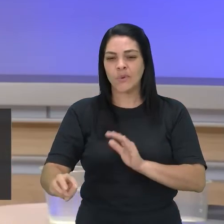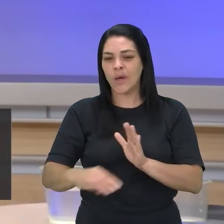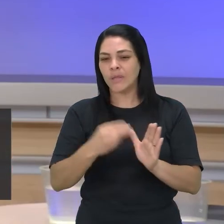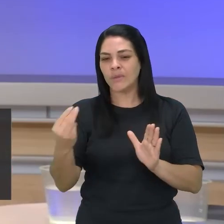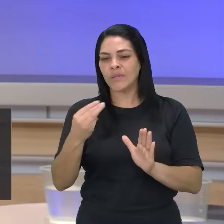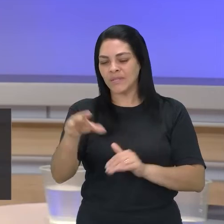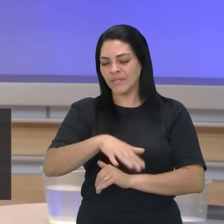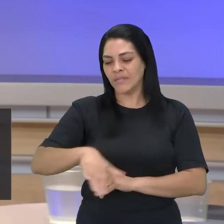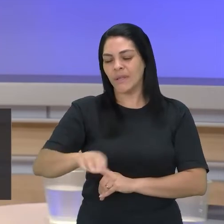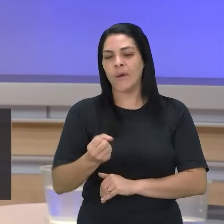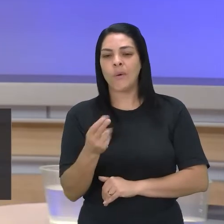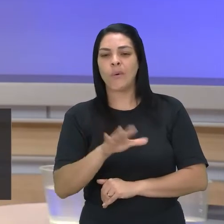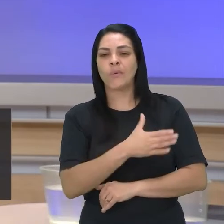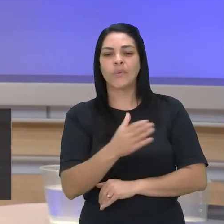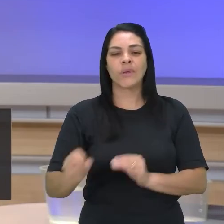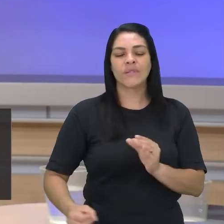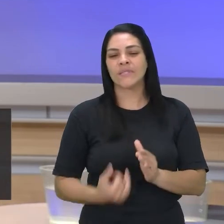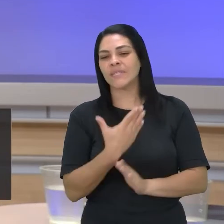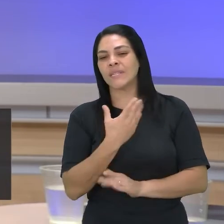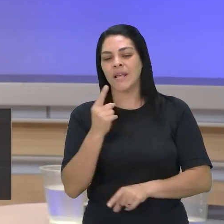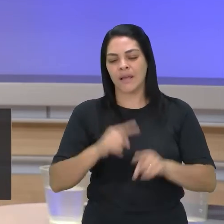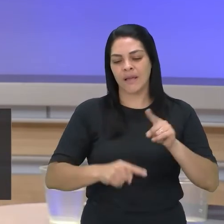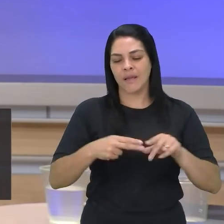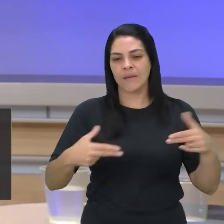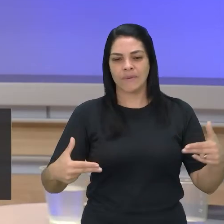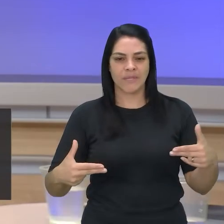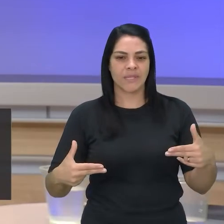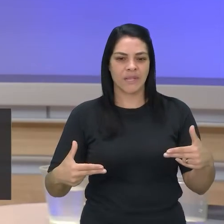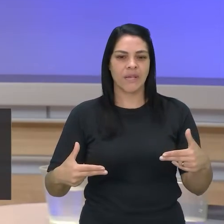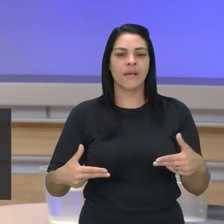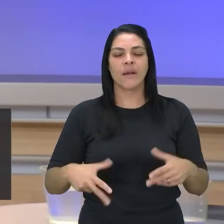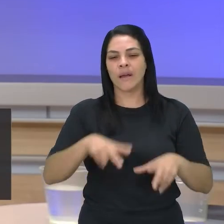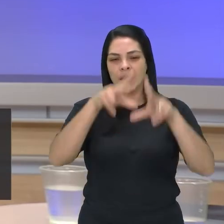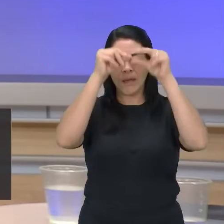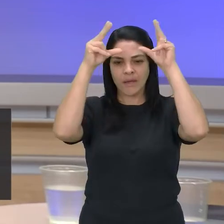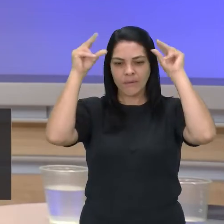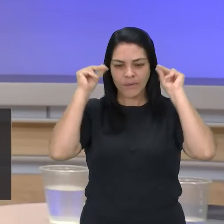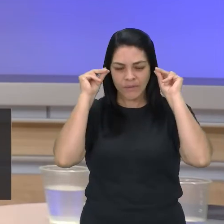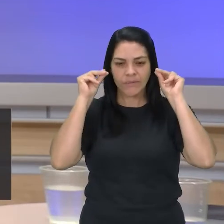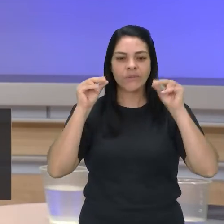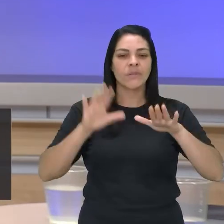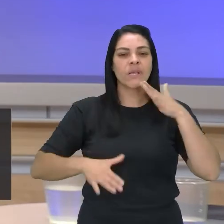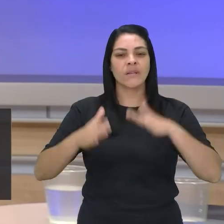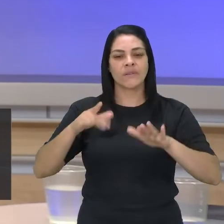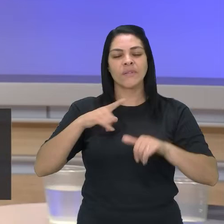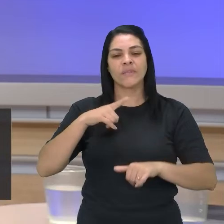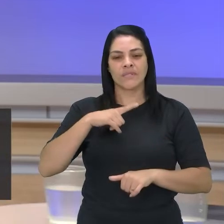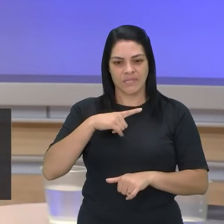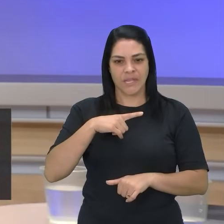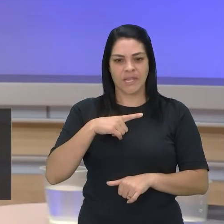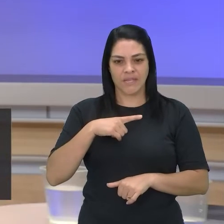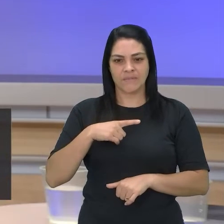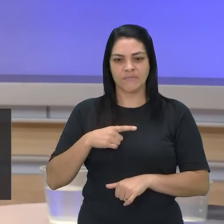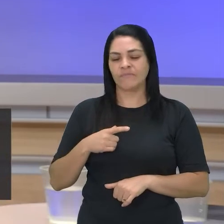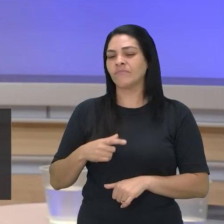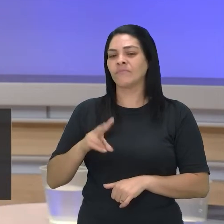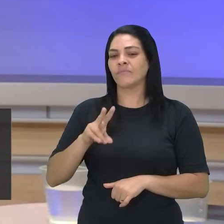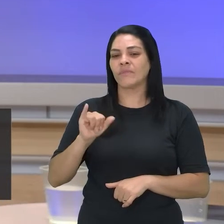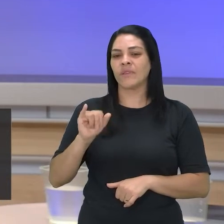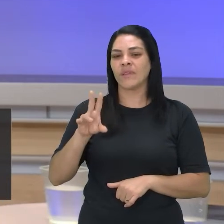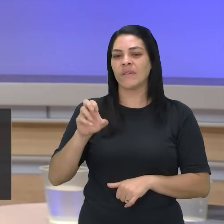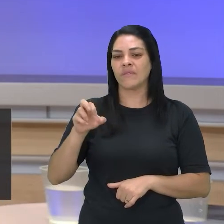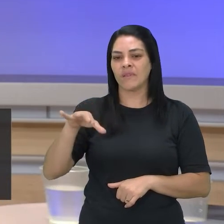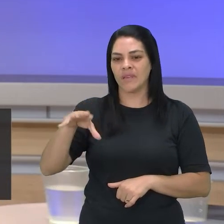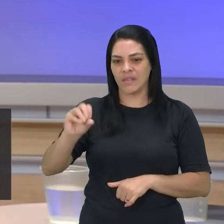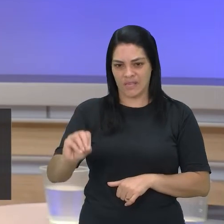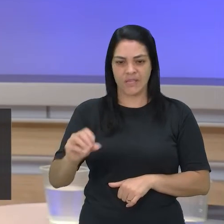um material e aí as prefeituras se apropriam desse programa? As prefeituras que muitas vezes têm seus viveiros, né, produz o seu